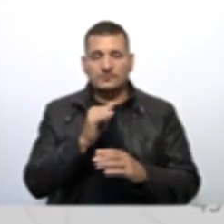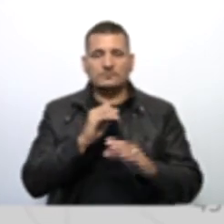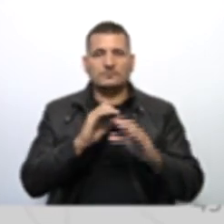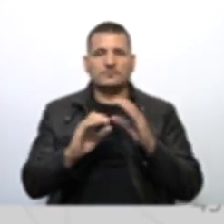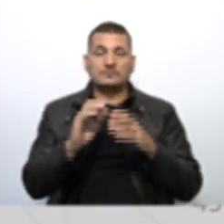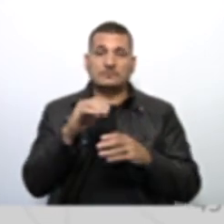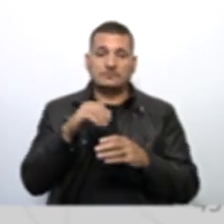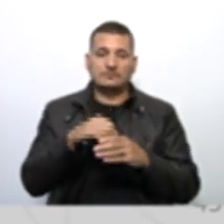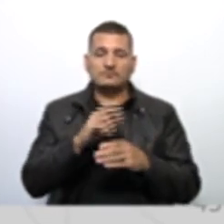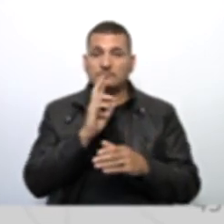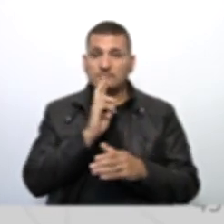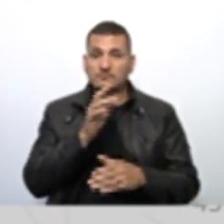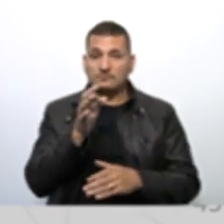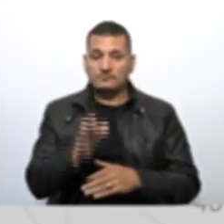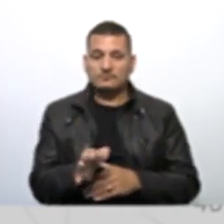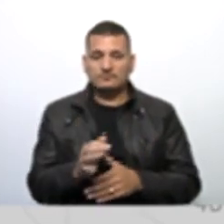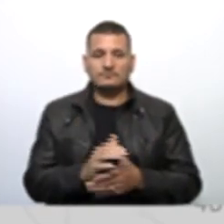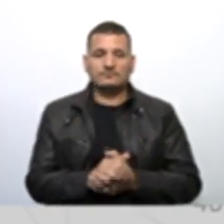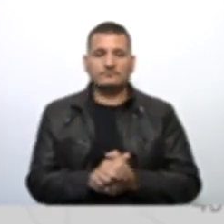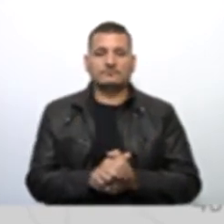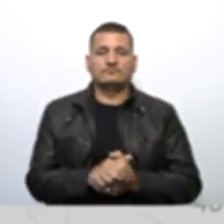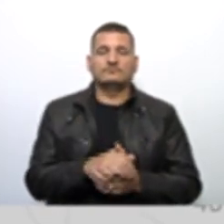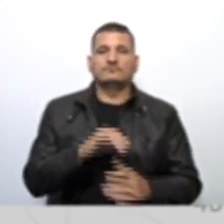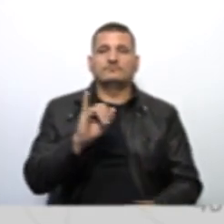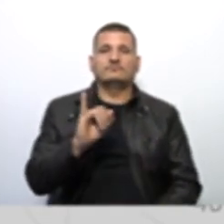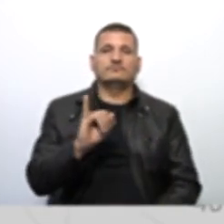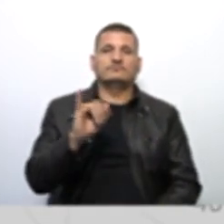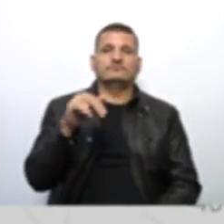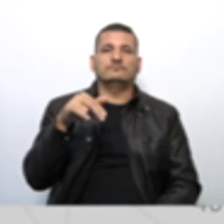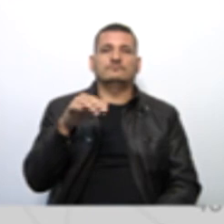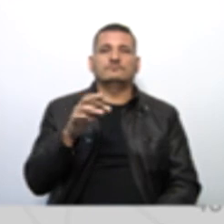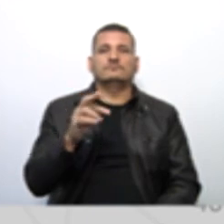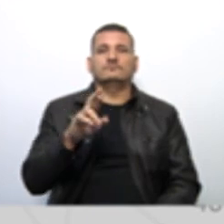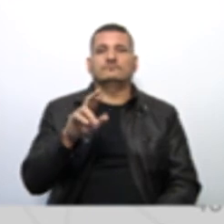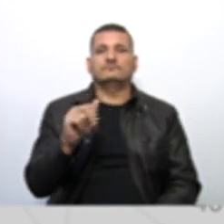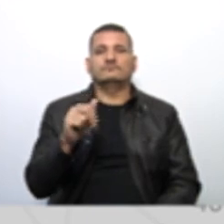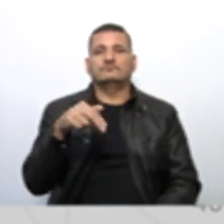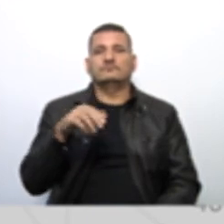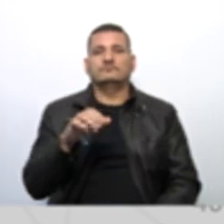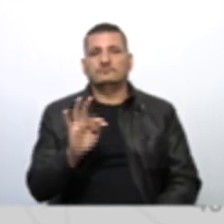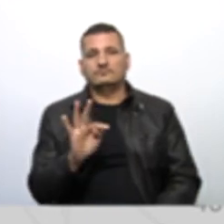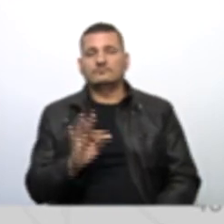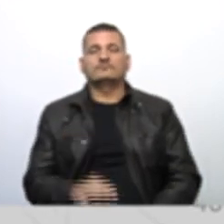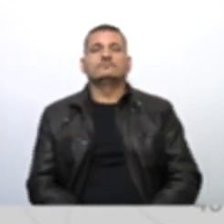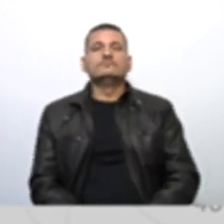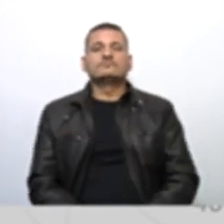resposta correta é a letra C,